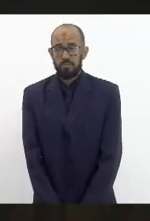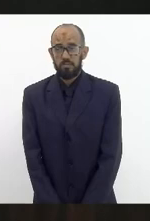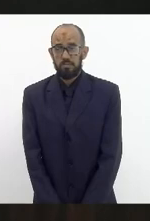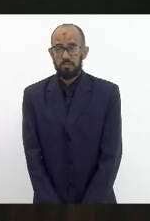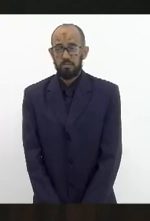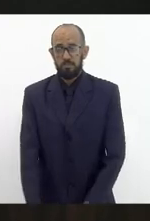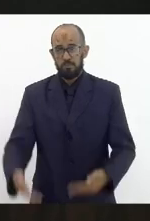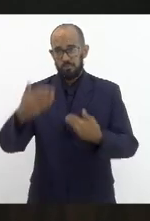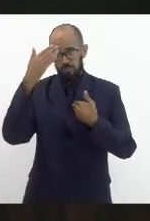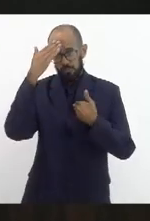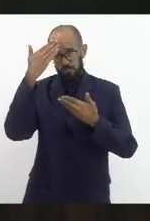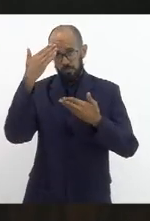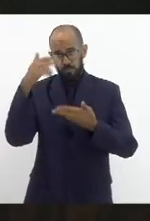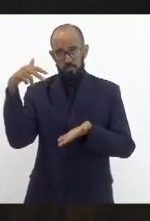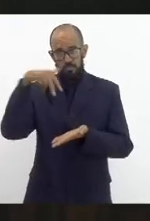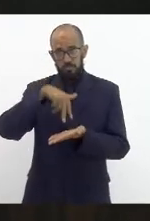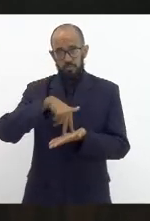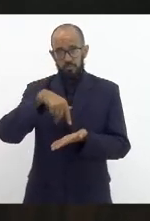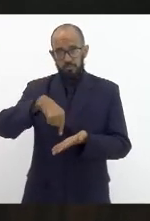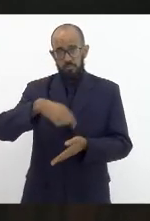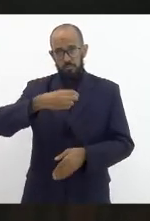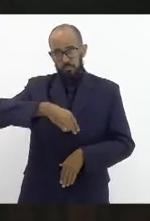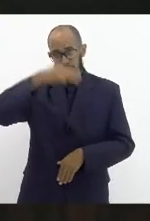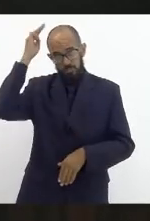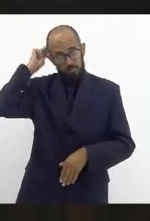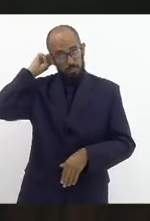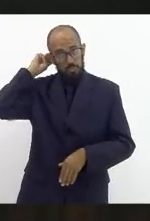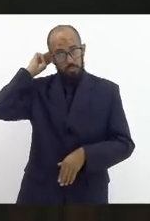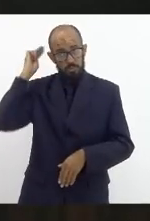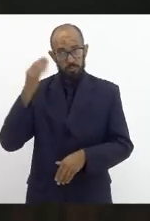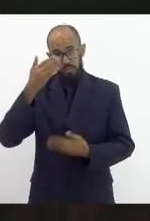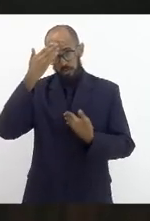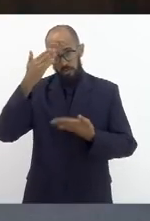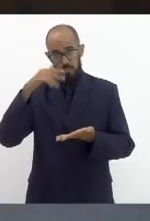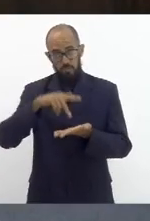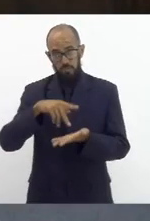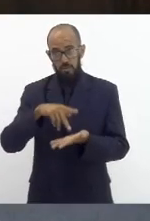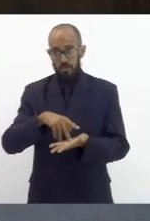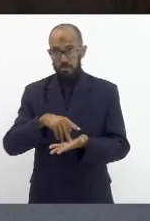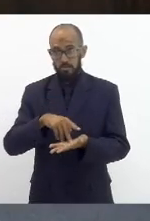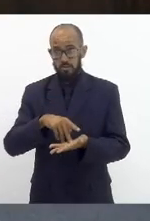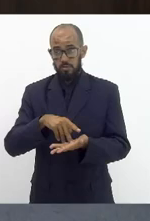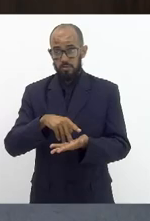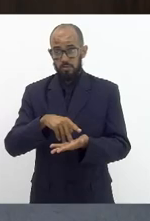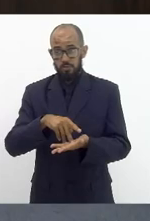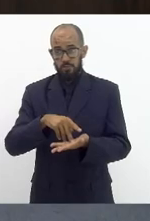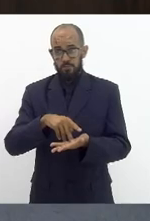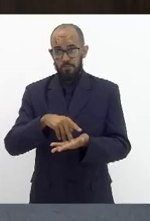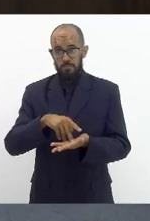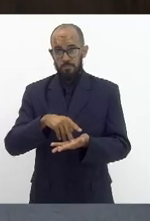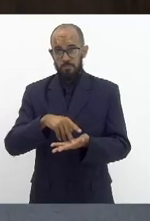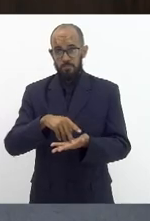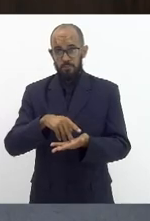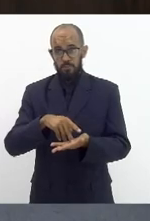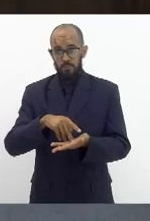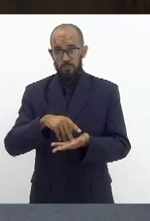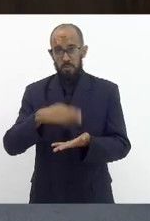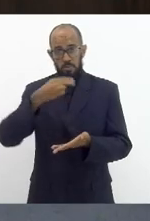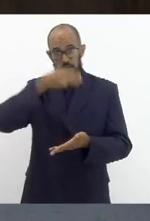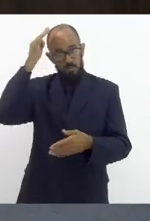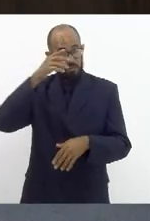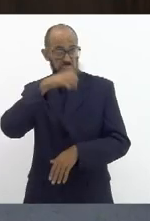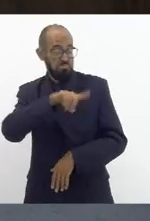Eu agradeço muito a presença do Márcio Pacheco aqui. Muito. Muito. Ele não precisava estar aqui, não,